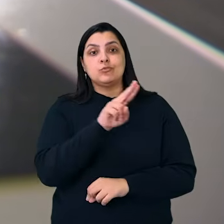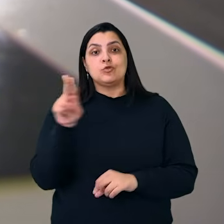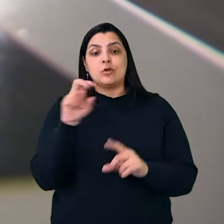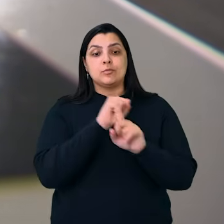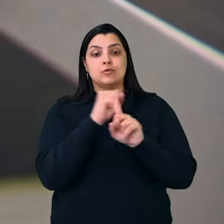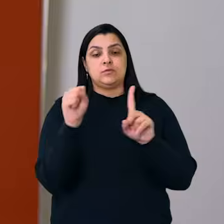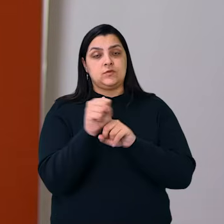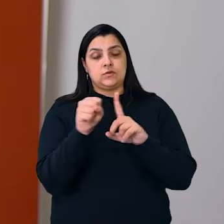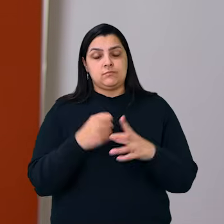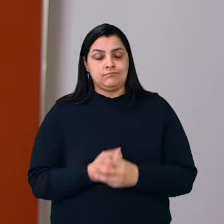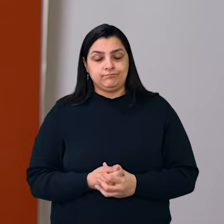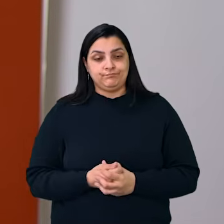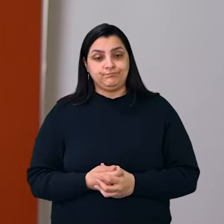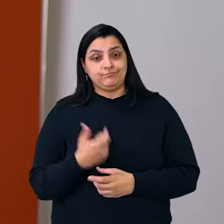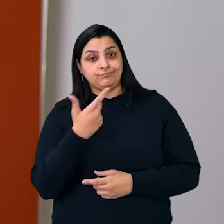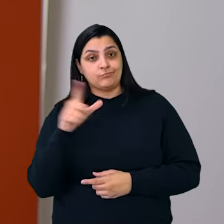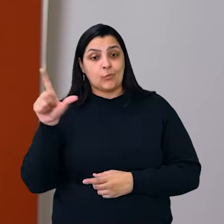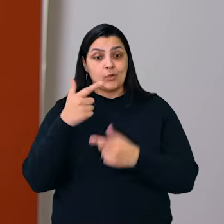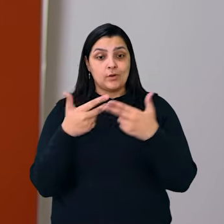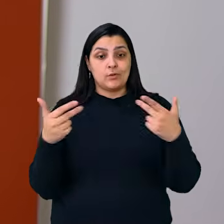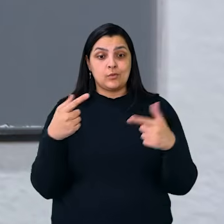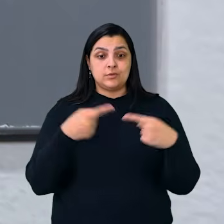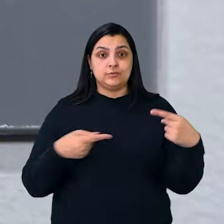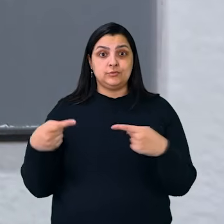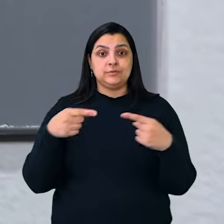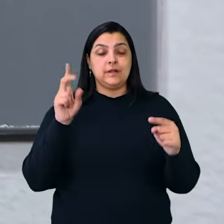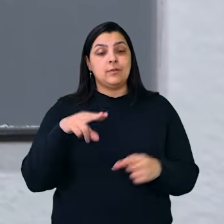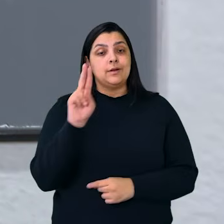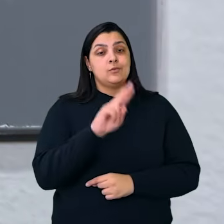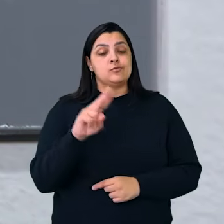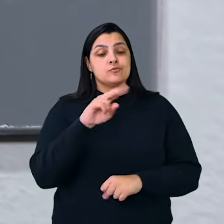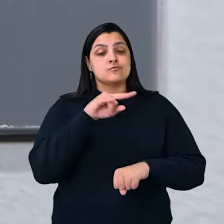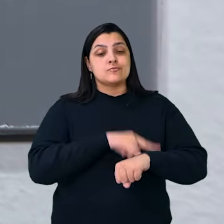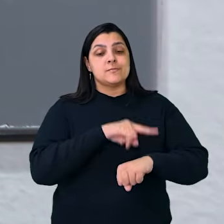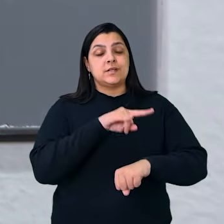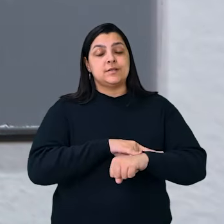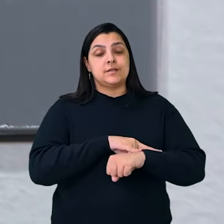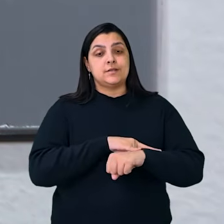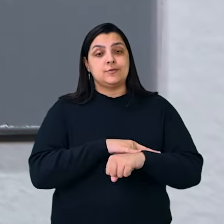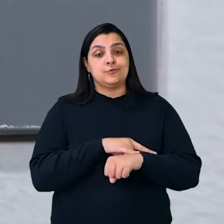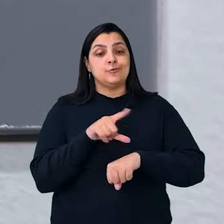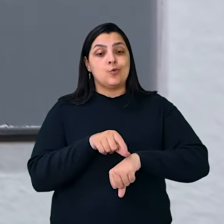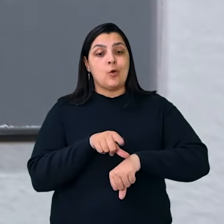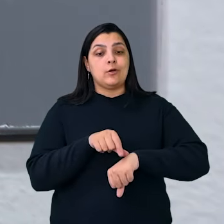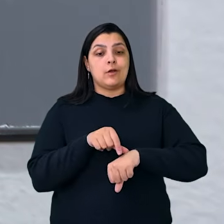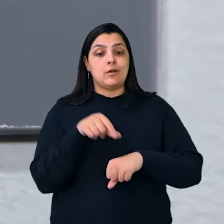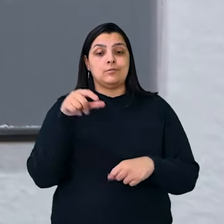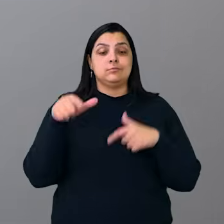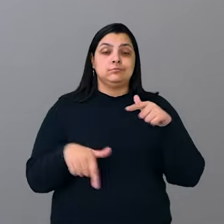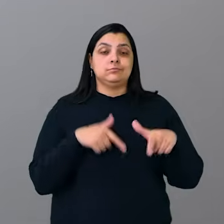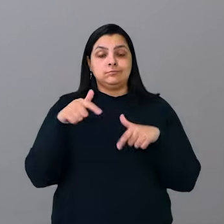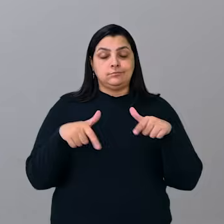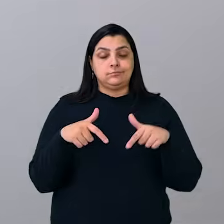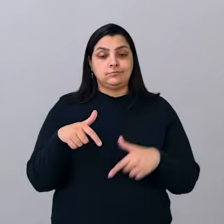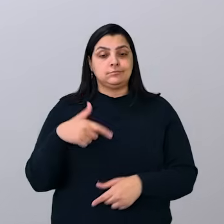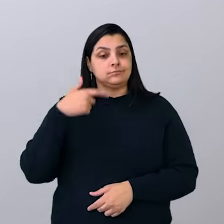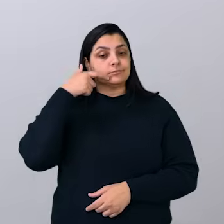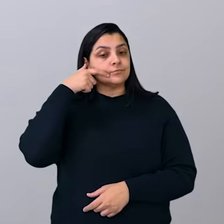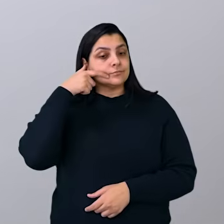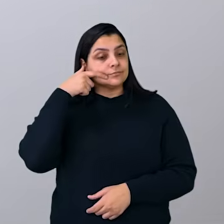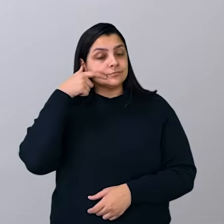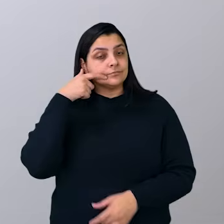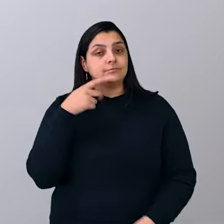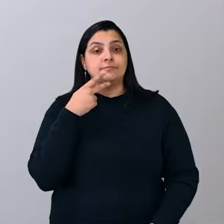do nome social. Outro ponto discutido na ação trabalhista foi o uso do banheiro durante a jornada de trabalho. Enquanto a operadora